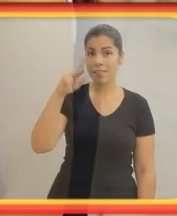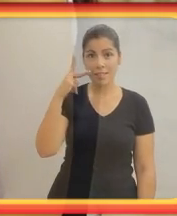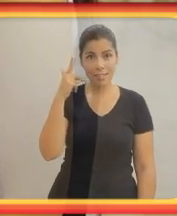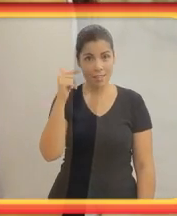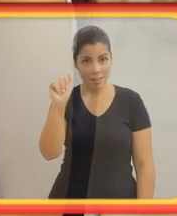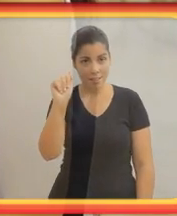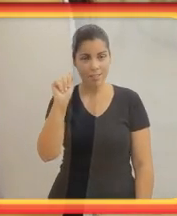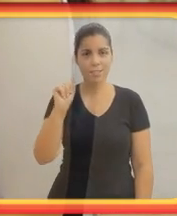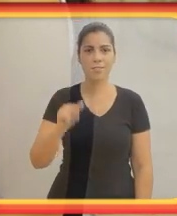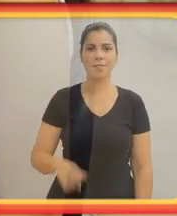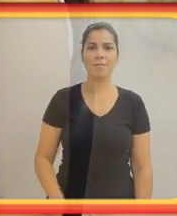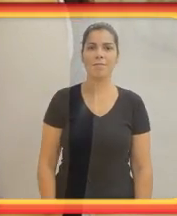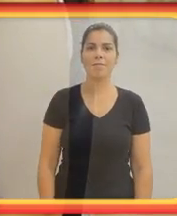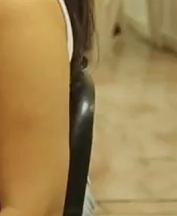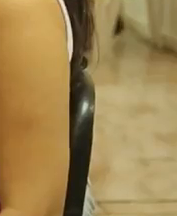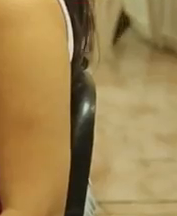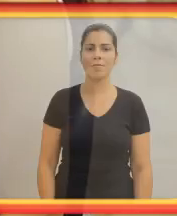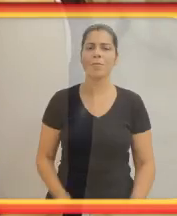Batatinhas.